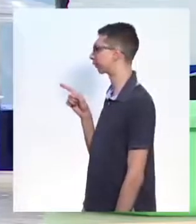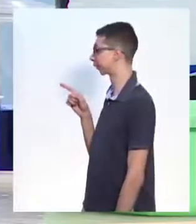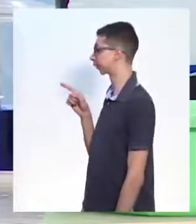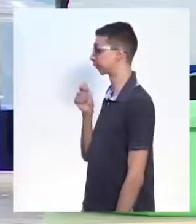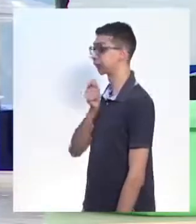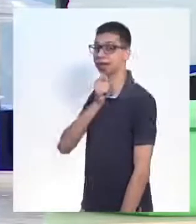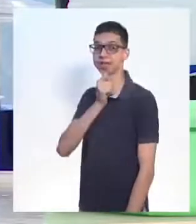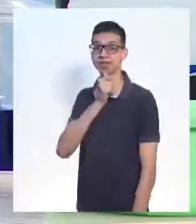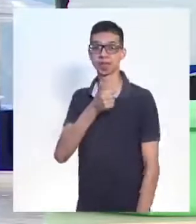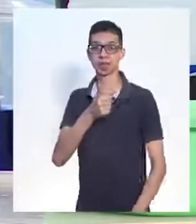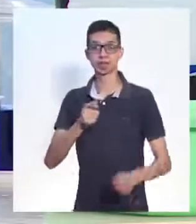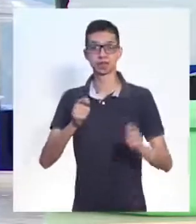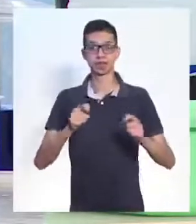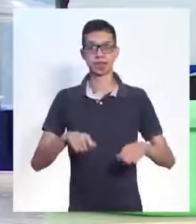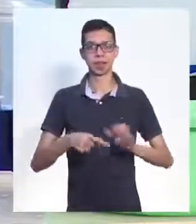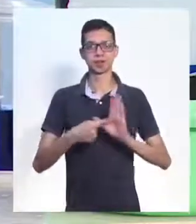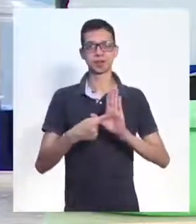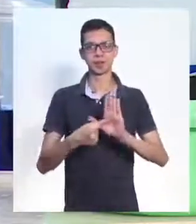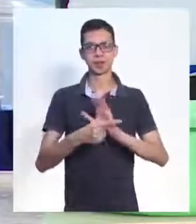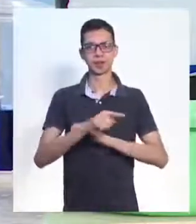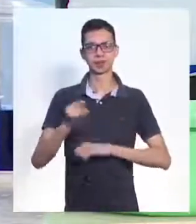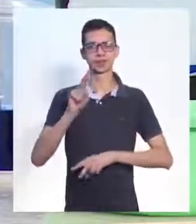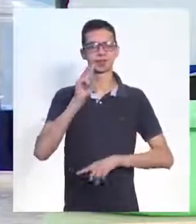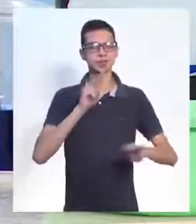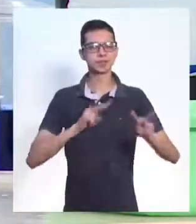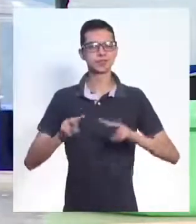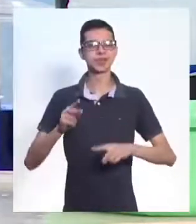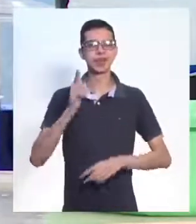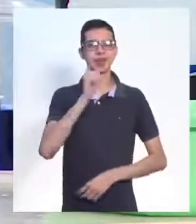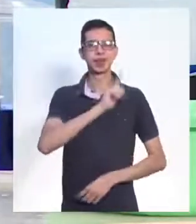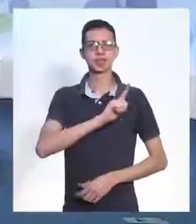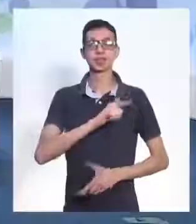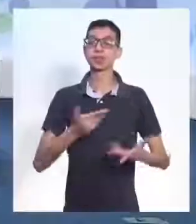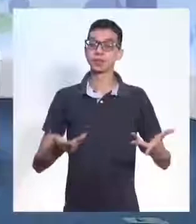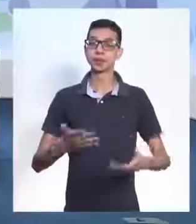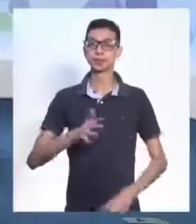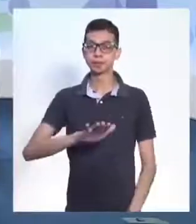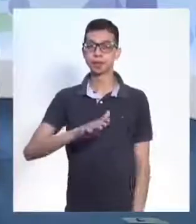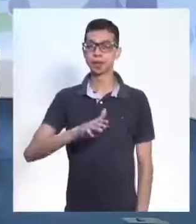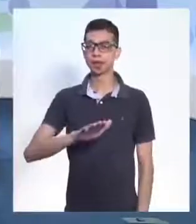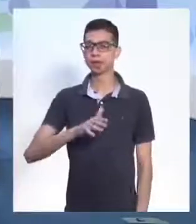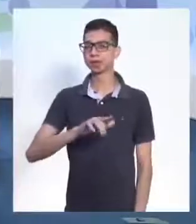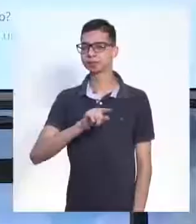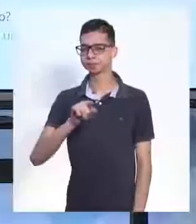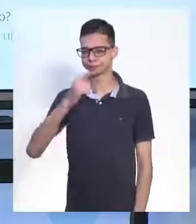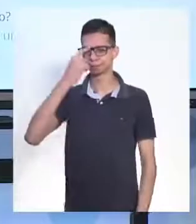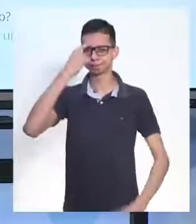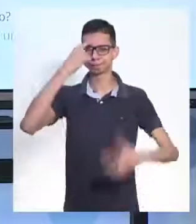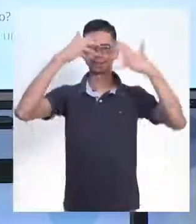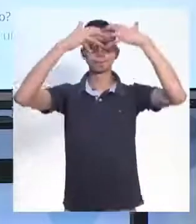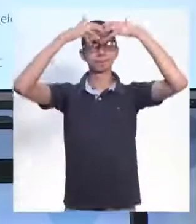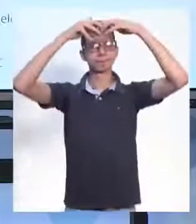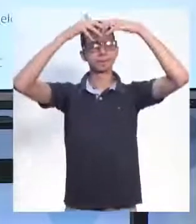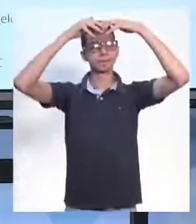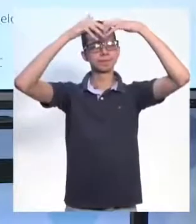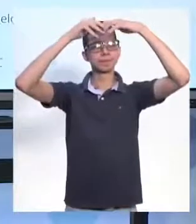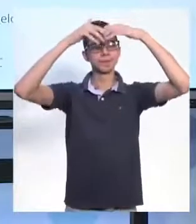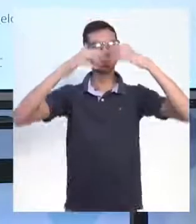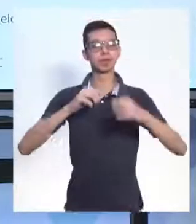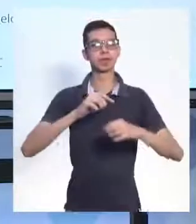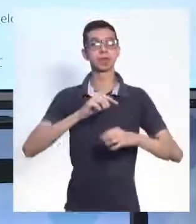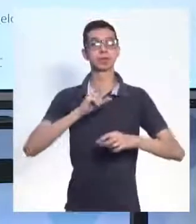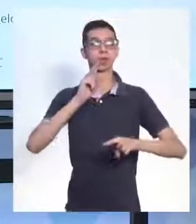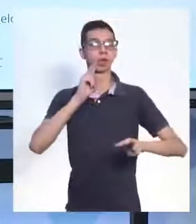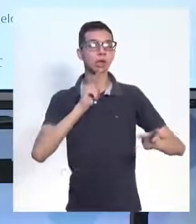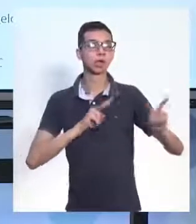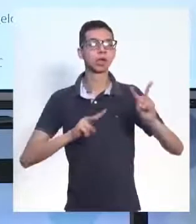ainda bem que eu trouxe o termômetro aqui, legal, que deu para ver. Então seria mais ou menos essa ideia, né? Nesse contexto que vocês vão